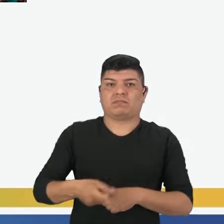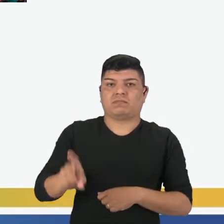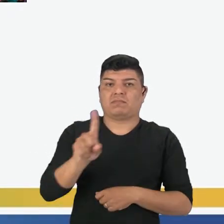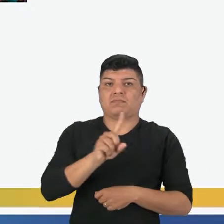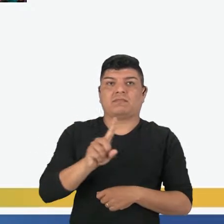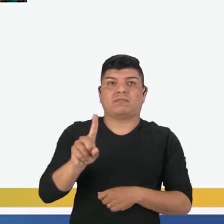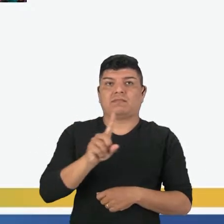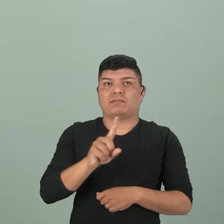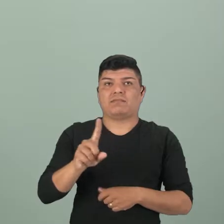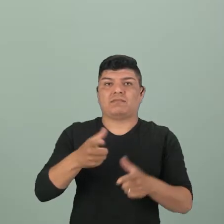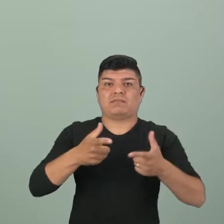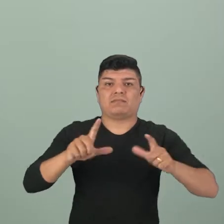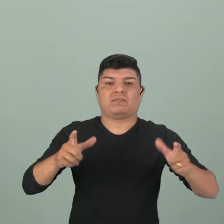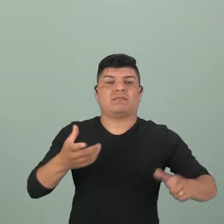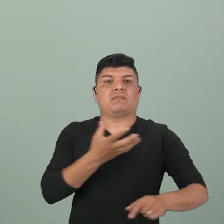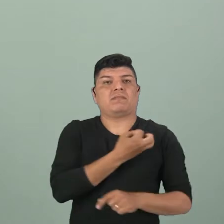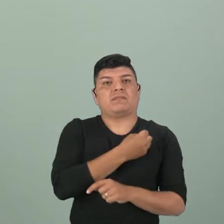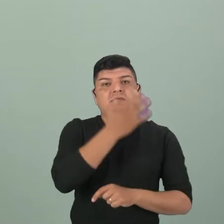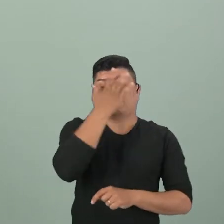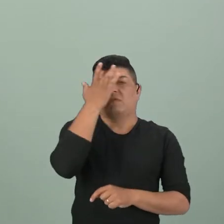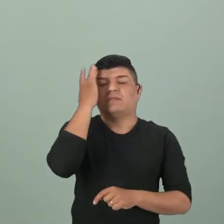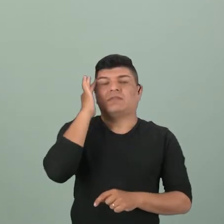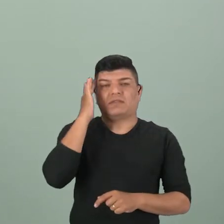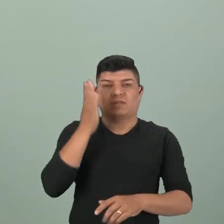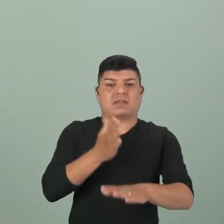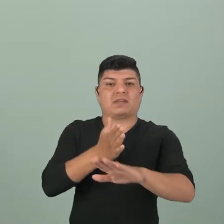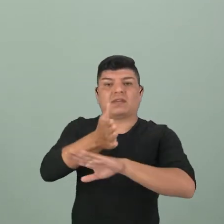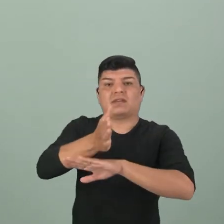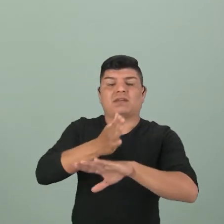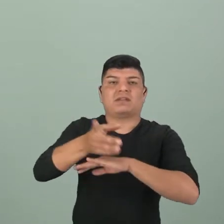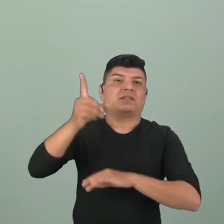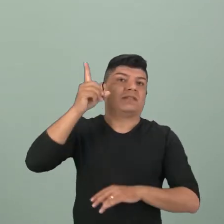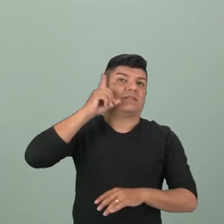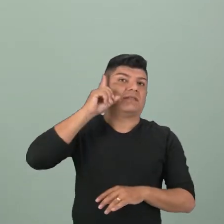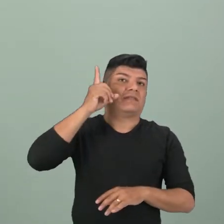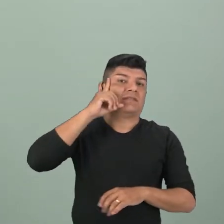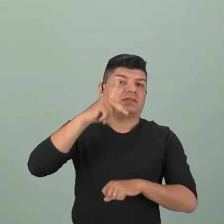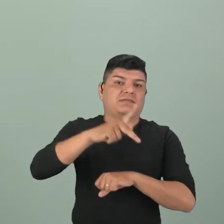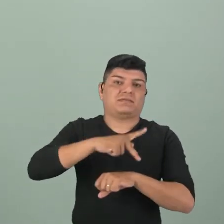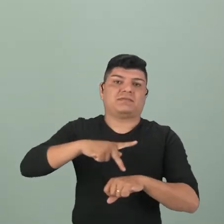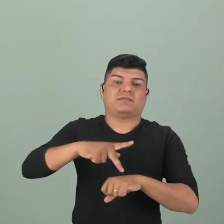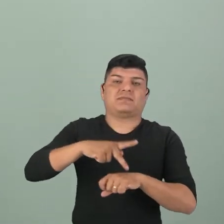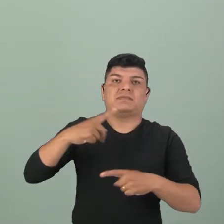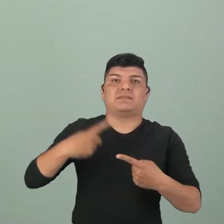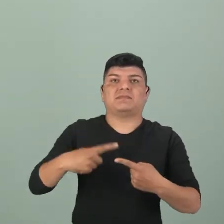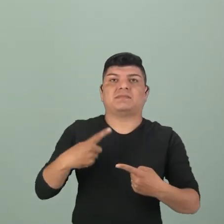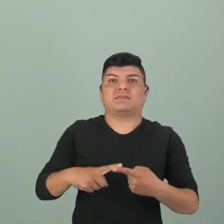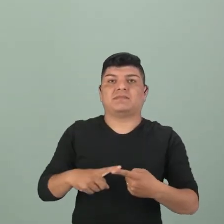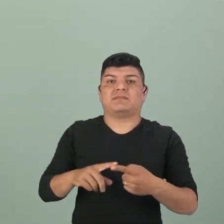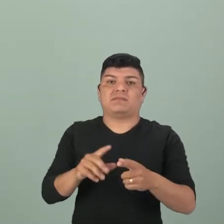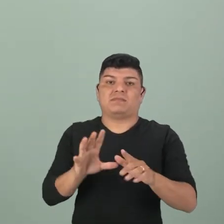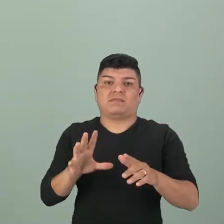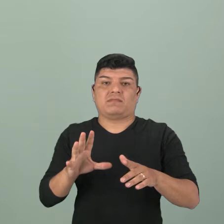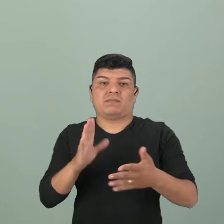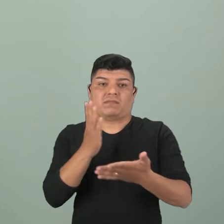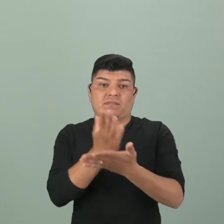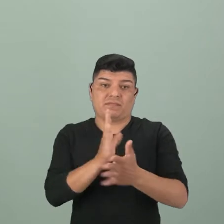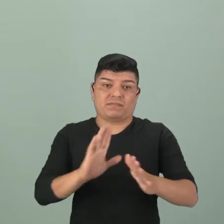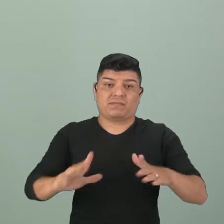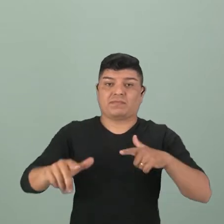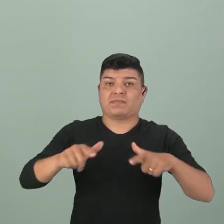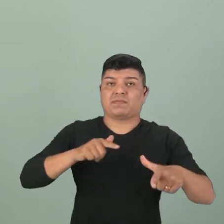aceitam o elevado número de imigrantes que entram dia a dia no seu país, porque eles dizem que vão tirar seus